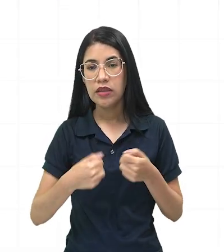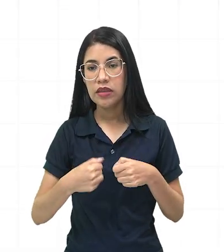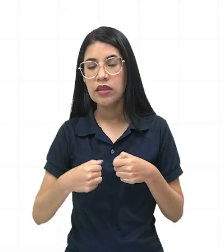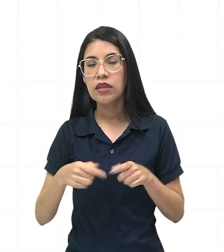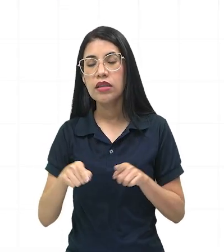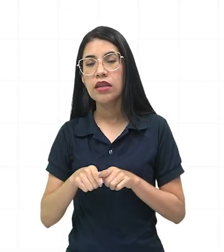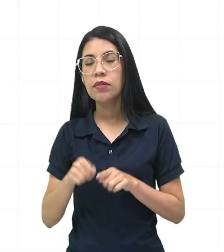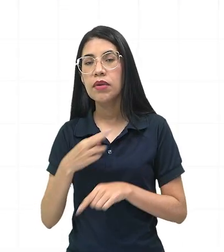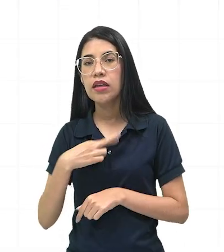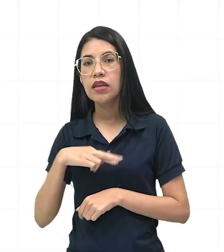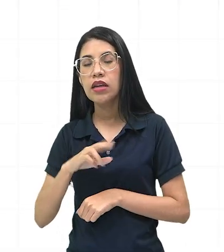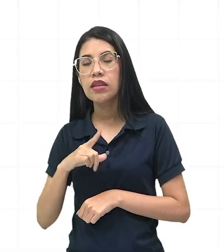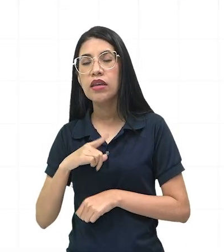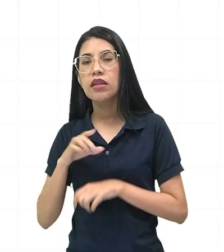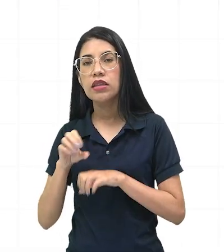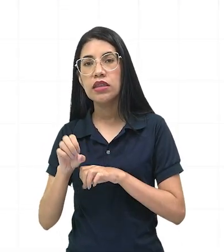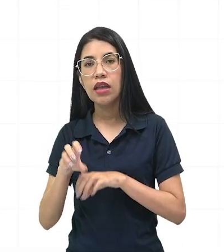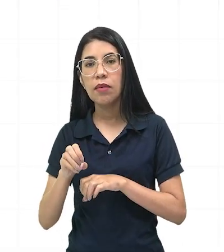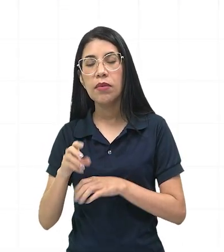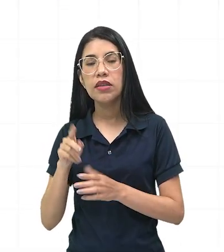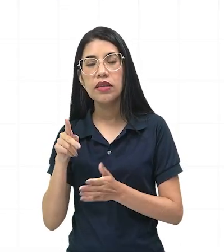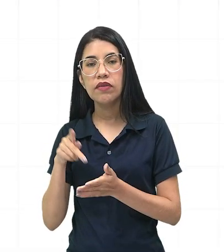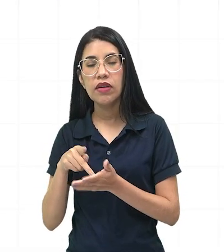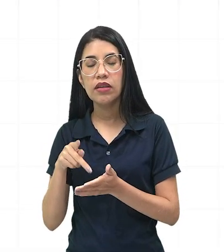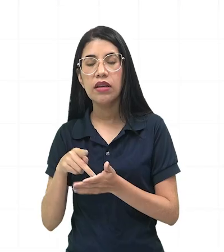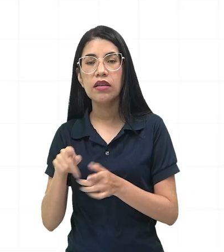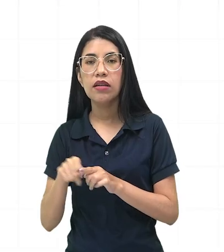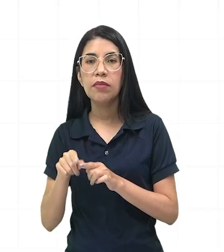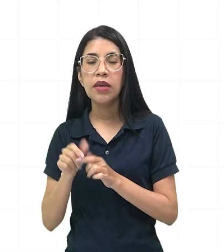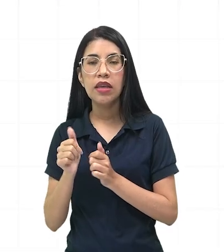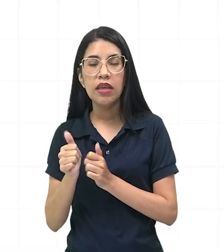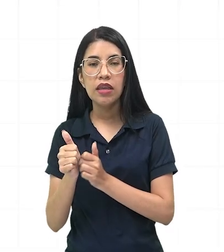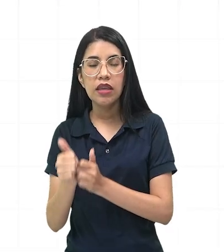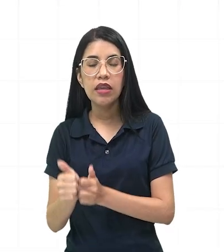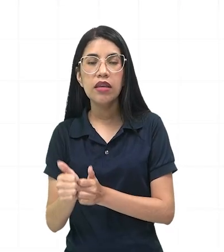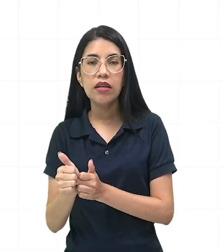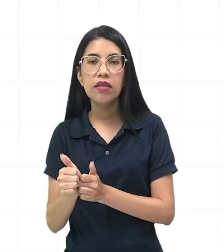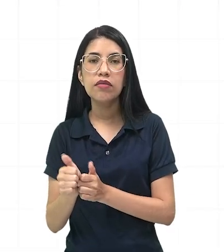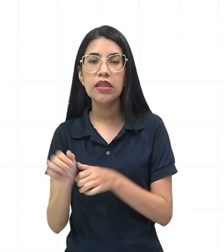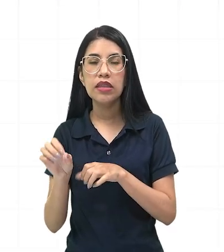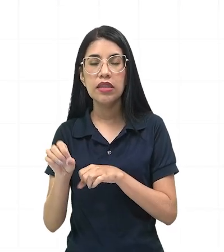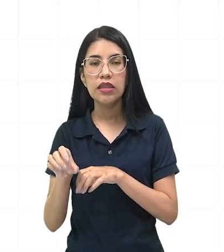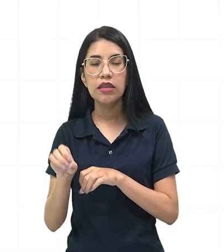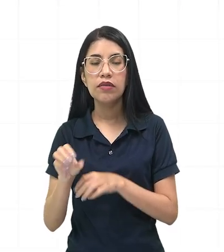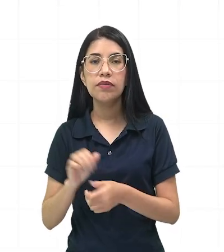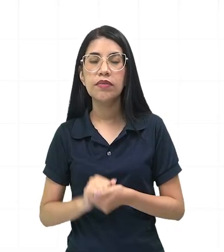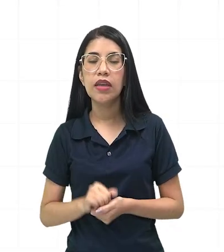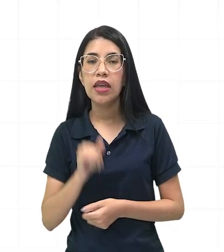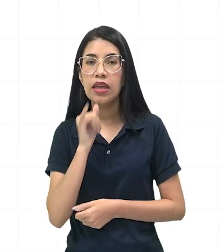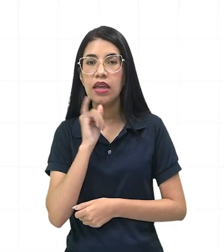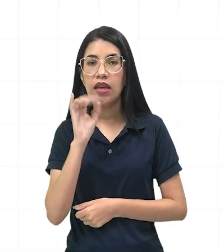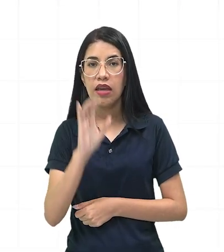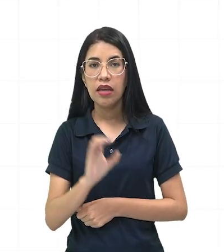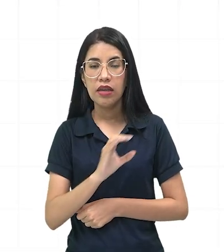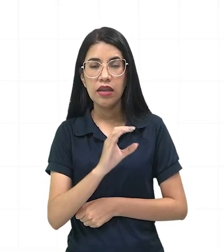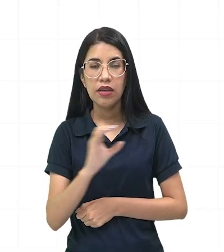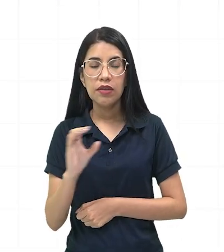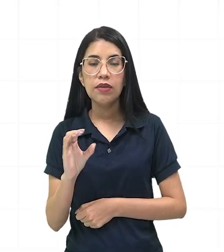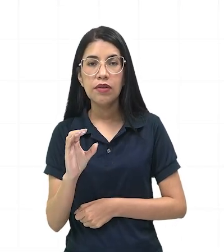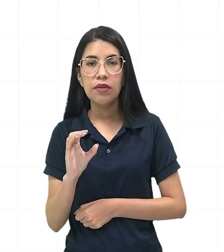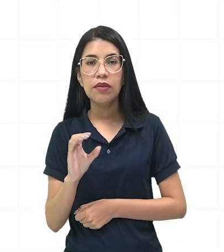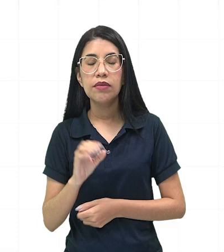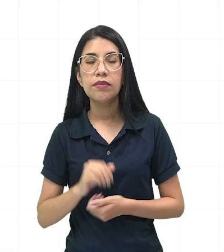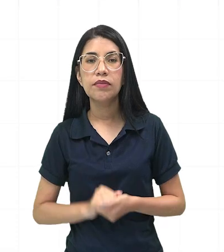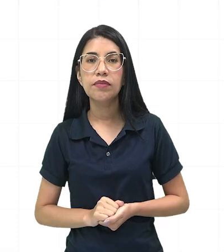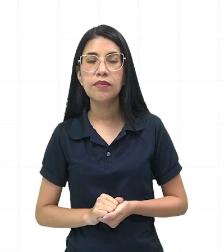têm ensinamentos e verdades que guiam seus seguidores. Por exemplo, a Igreja Católica